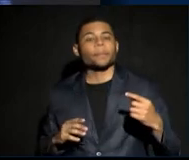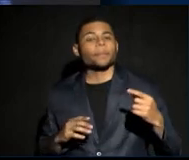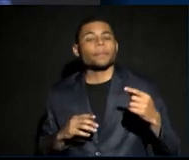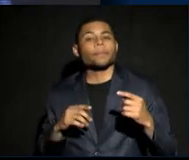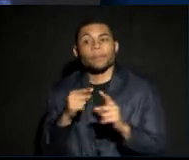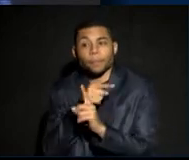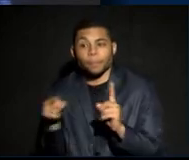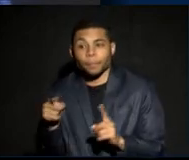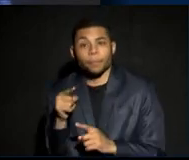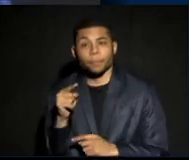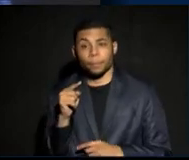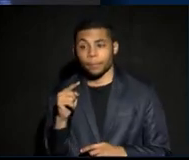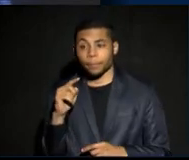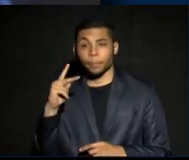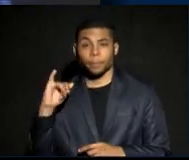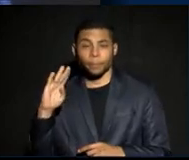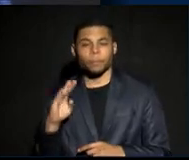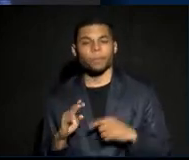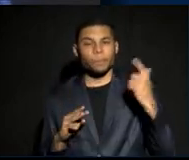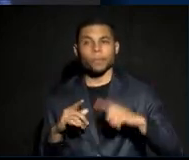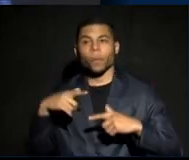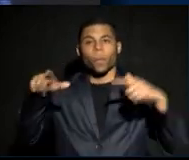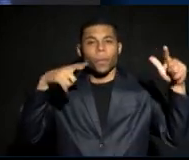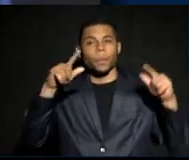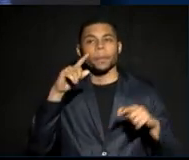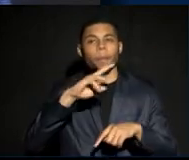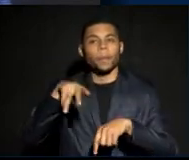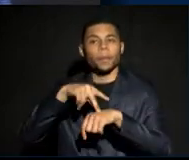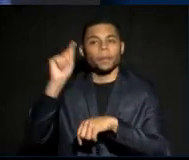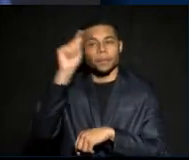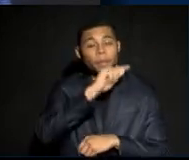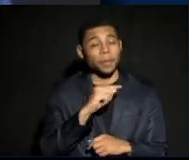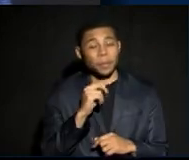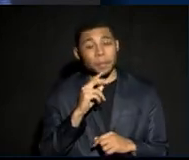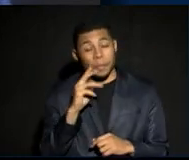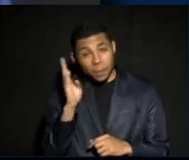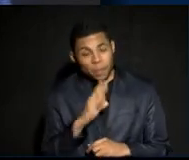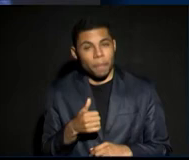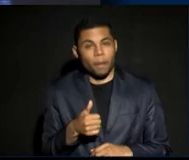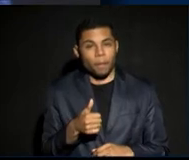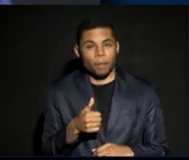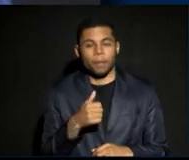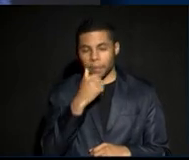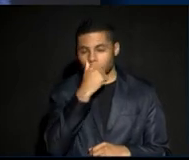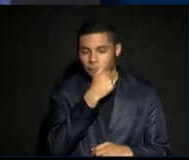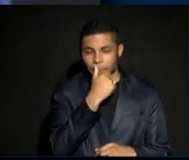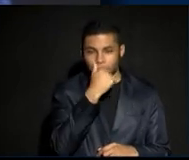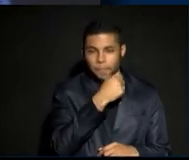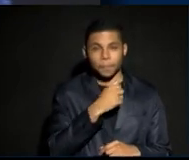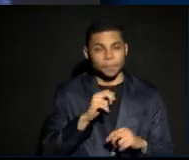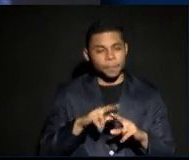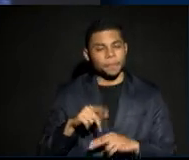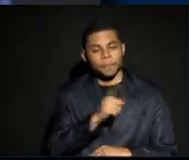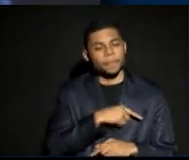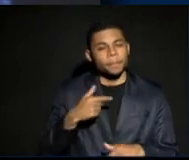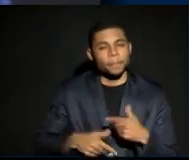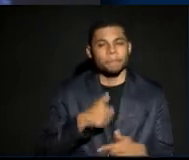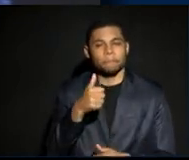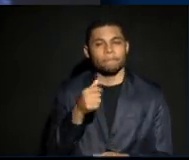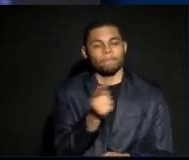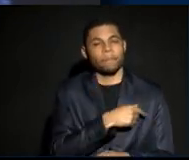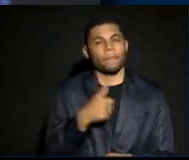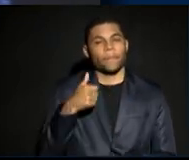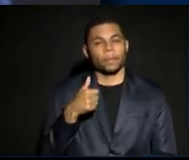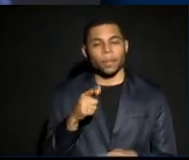meio crescendo Ville contra 12 por cento de outros países mas eu tá sendo muito eficaz no que no que tá fazendo